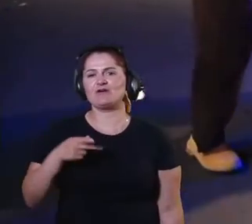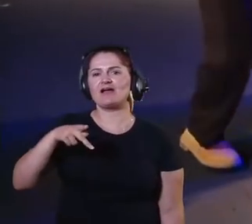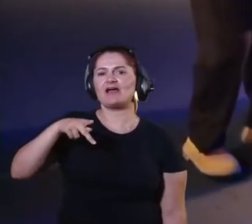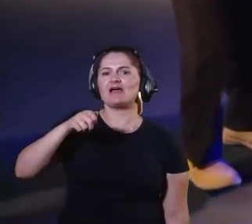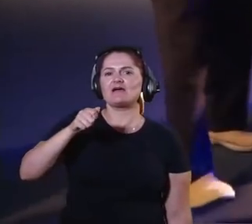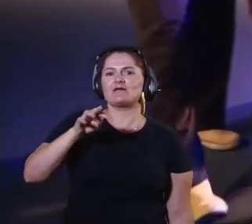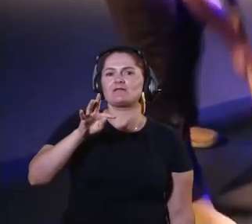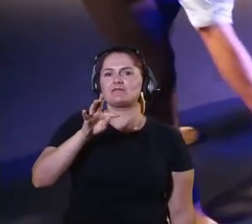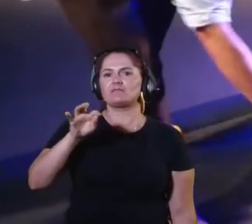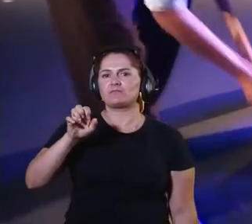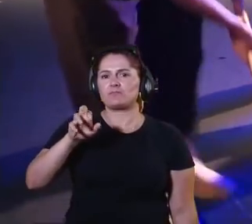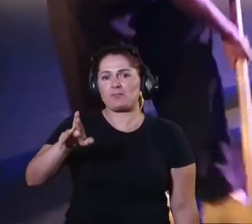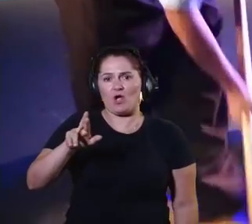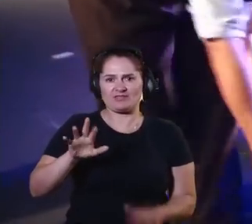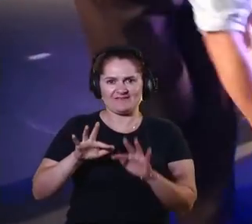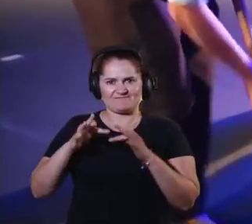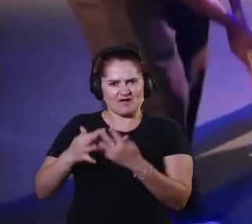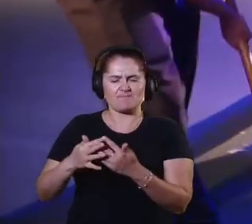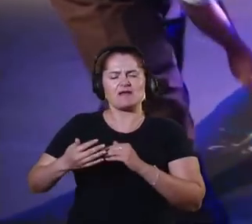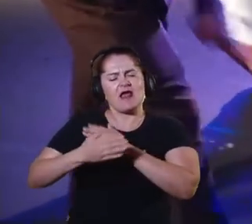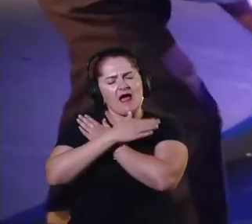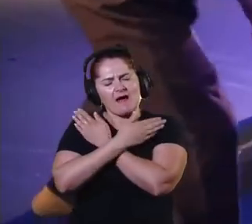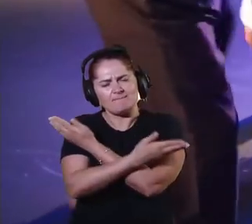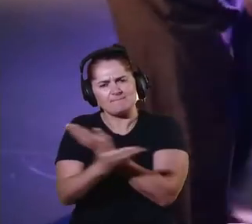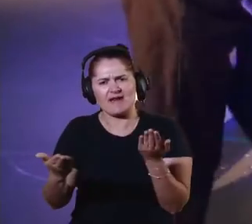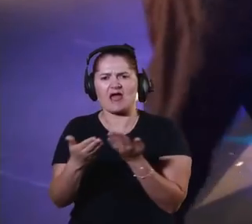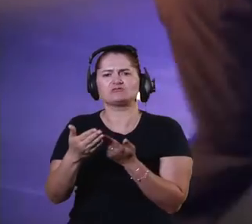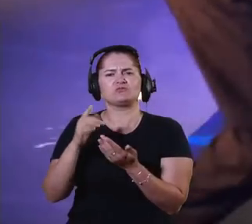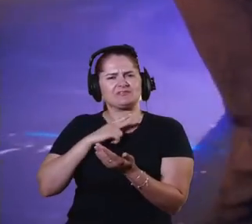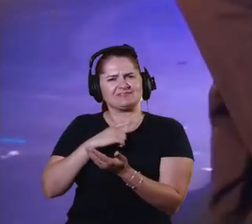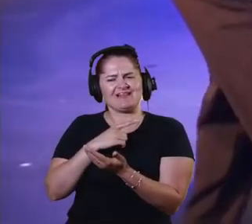né? Verdade. Família Potter, um abraço. Família Potter. Olha,